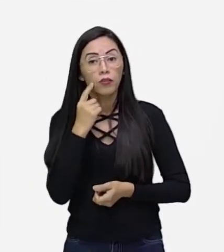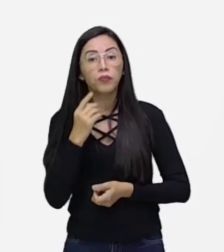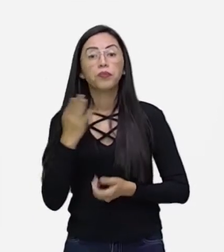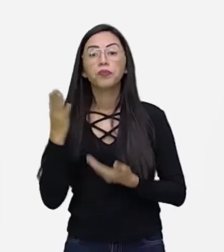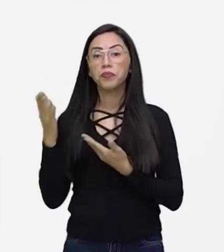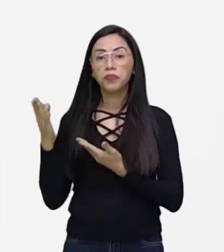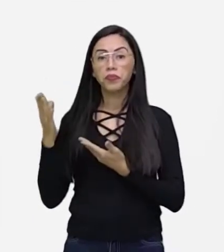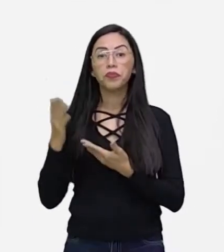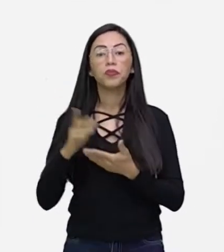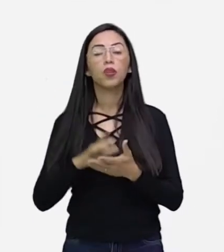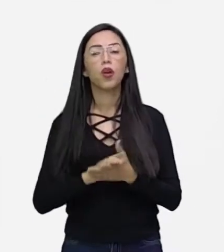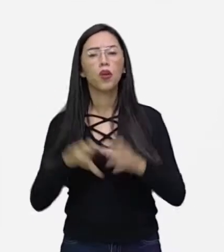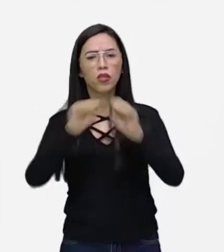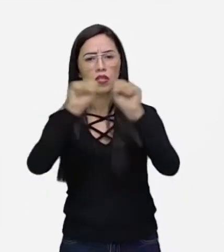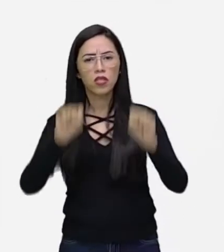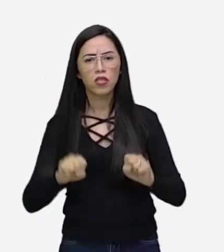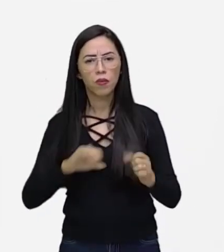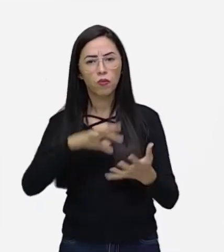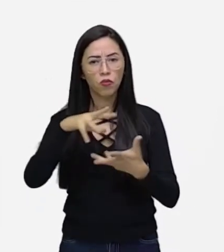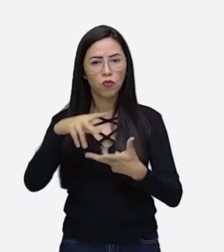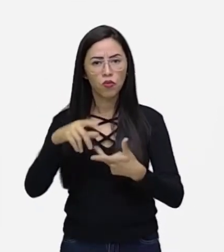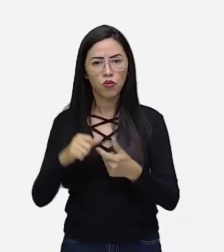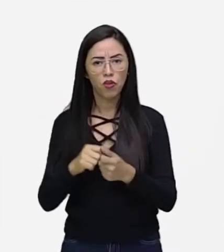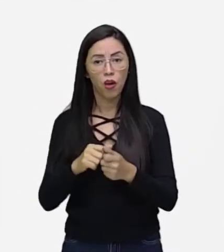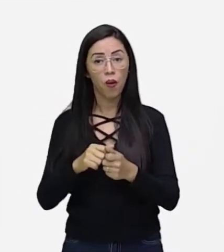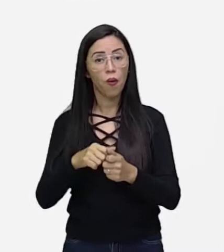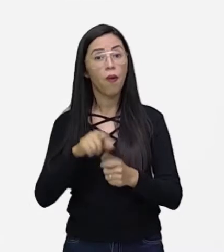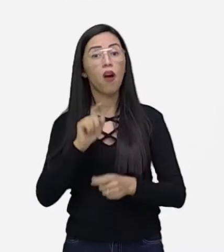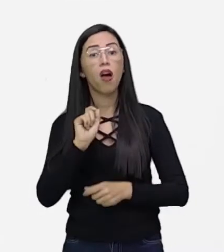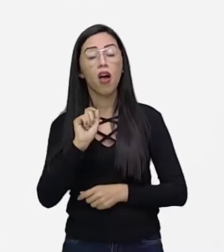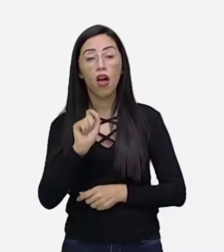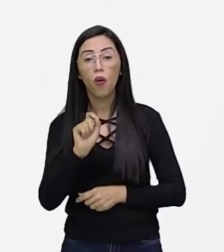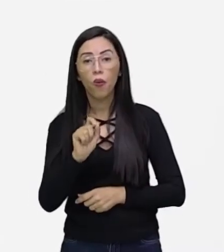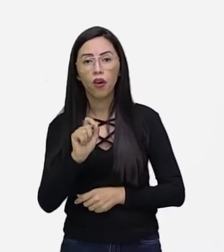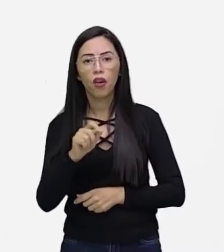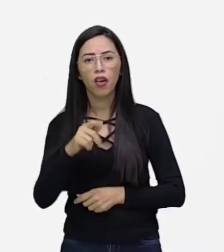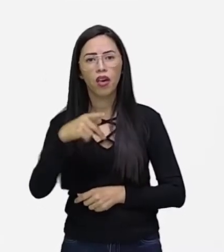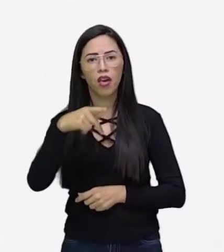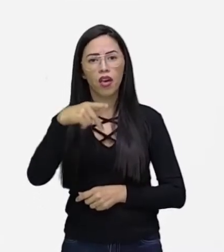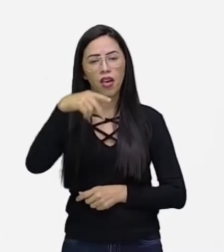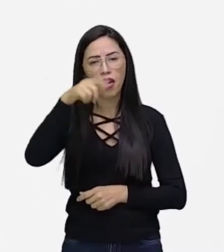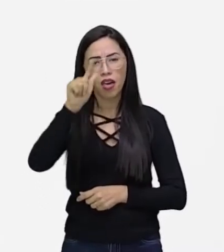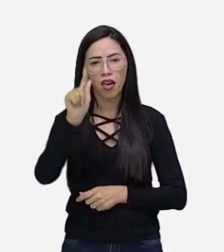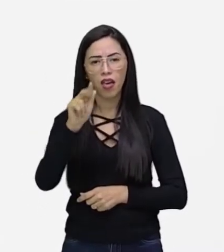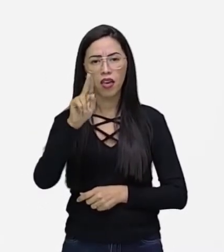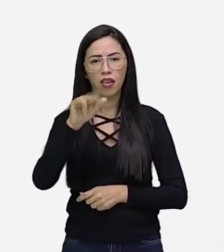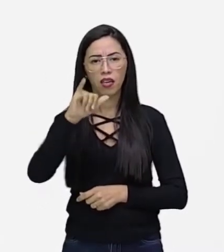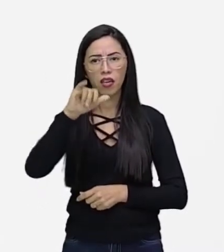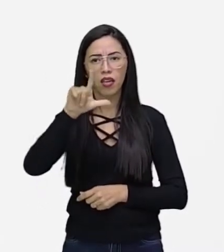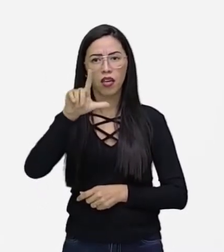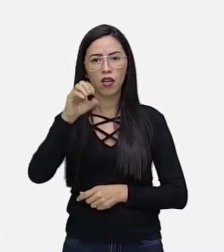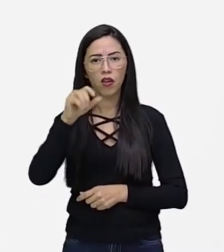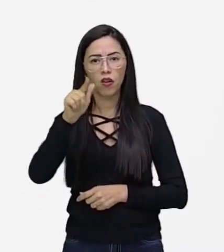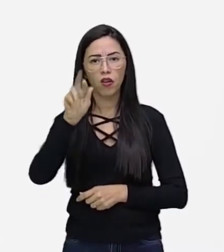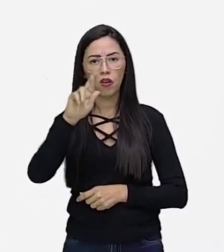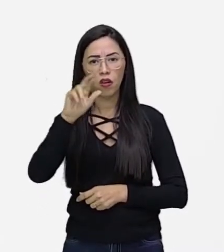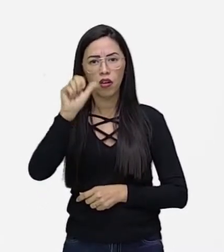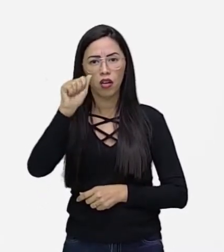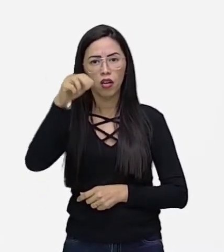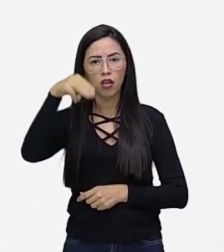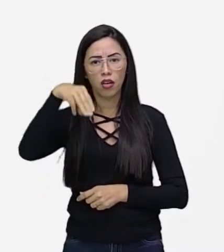no Sistema Internacional de Unidade ser o quilograma, é o grama que é utilizado na prática